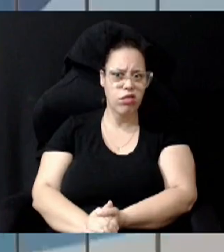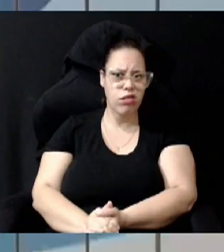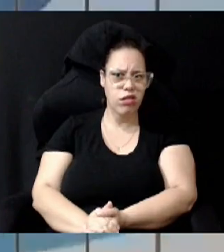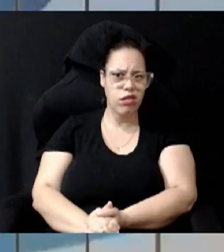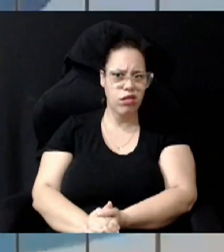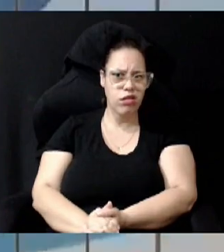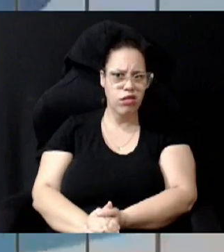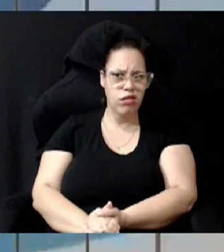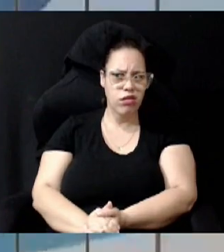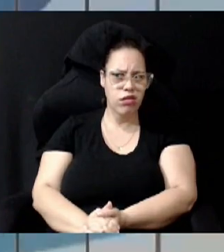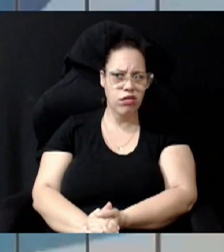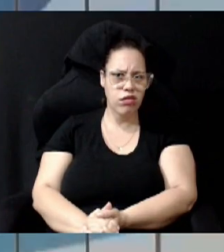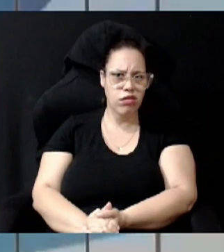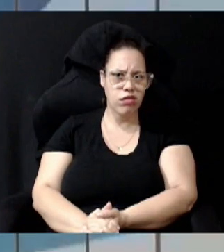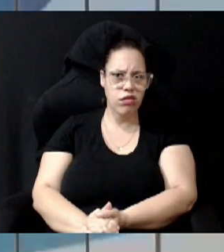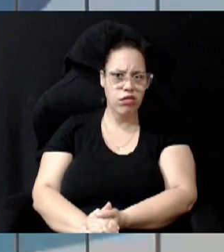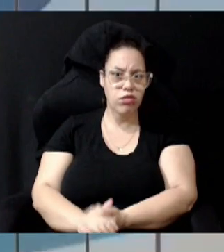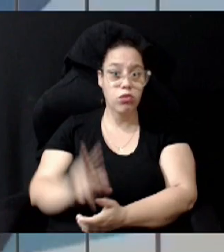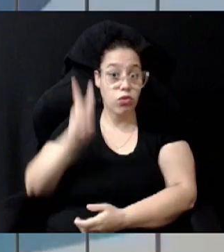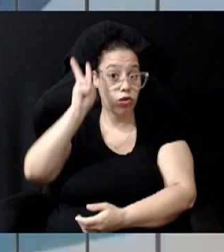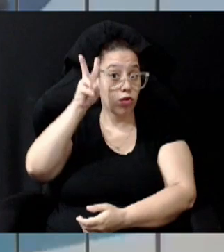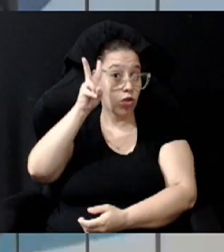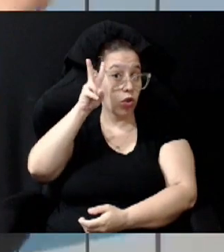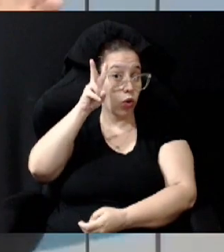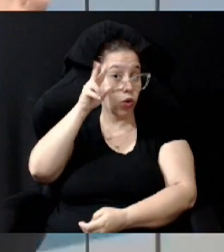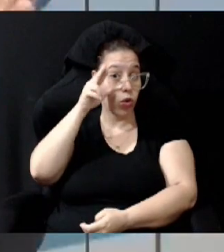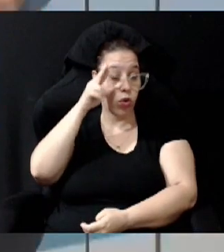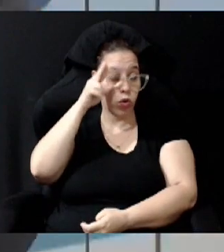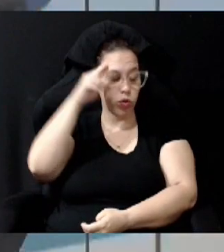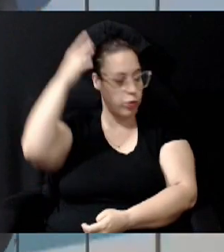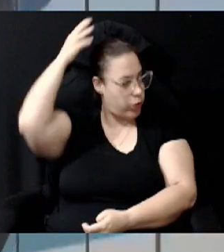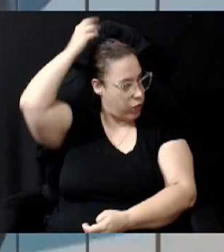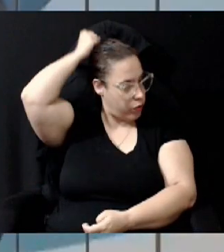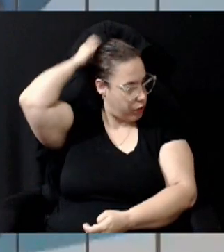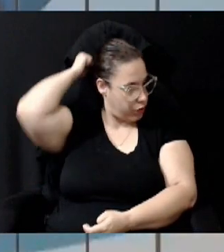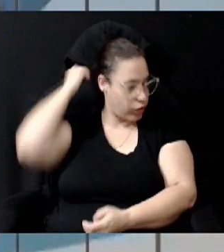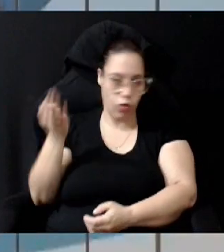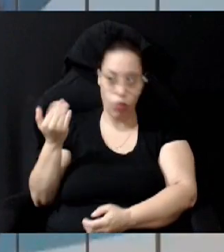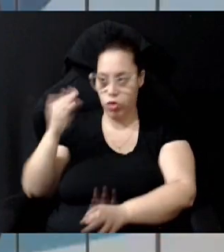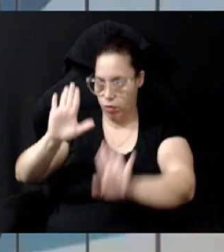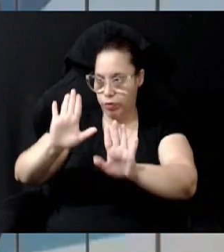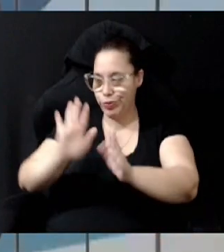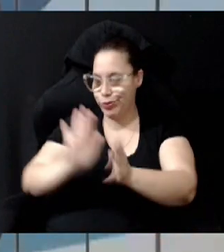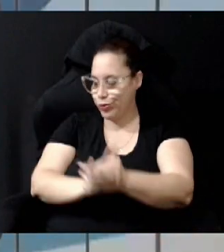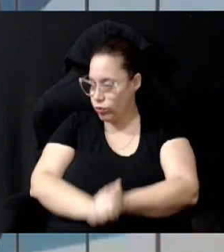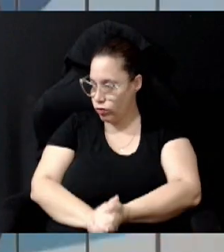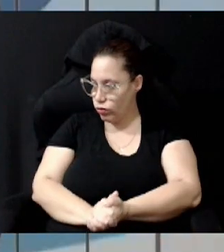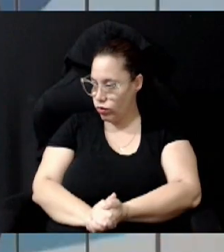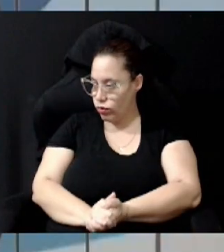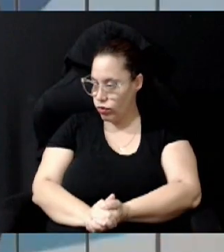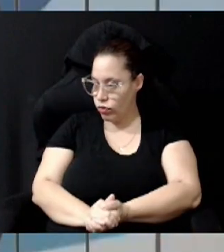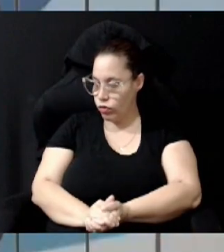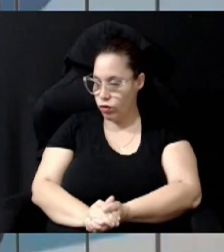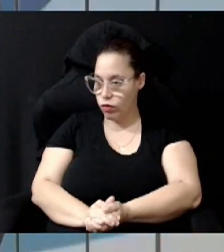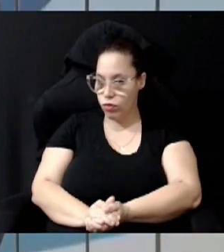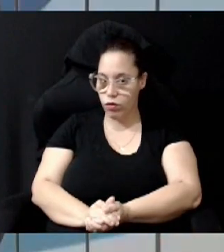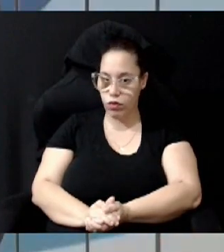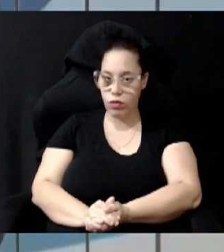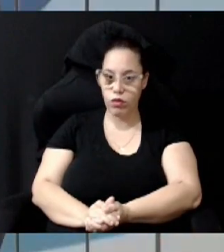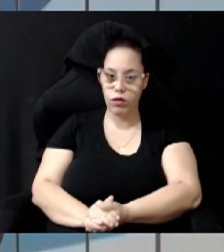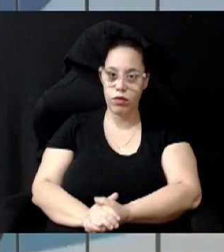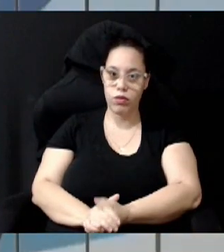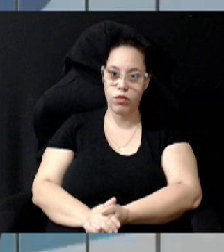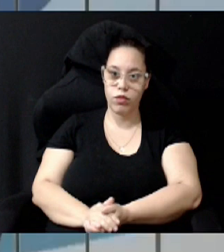numa quadra da história, Rúbia. Bom, vou voltar um pouquinho. Sim, né? vamos lá. Eu participei do movimento estudantil a partir